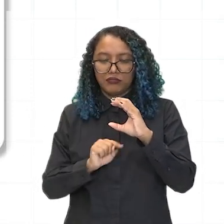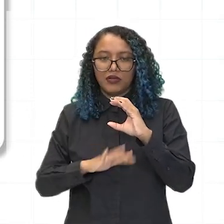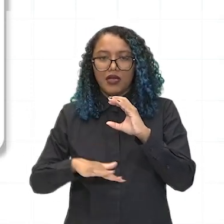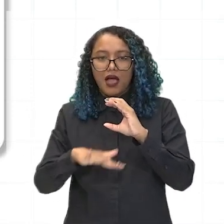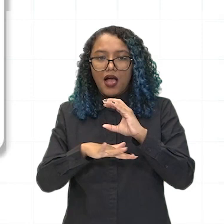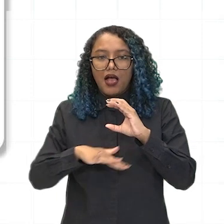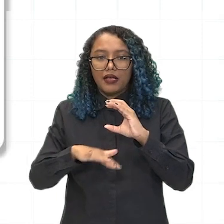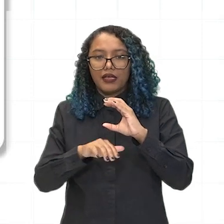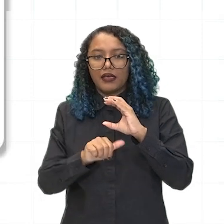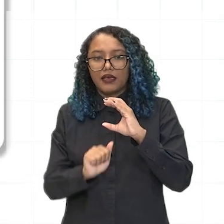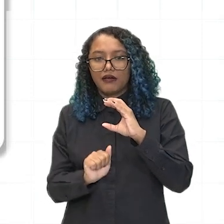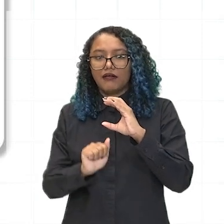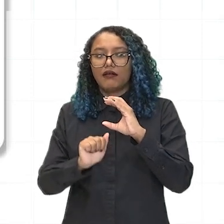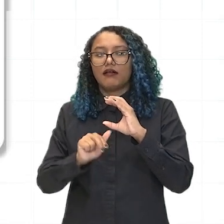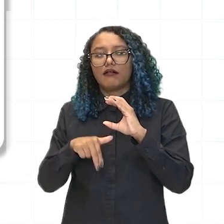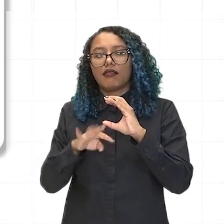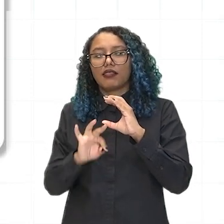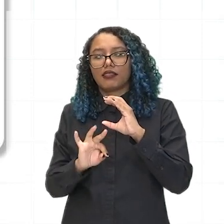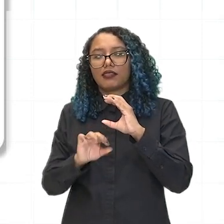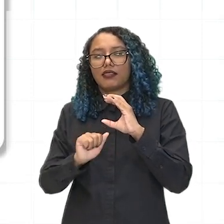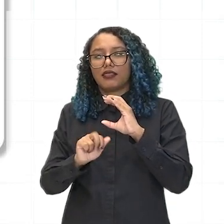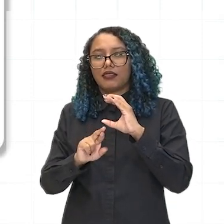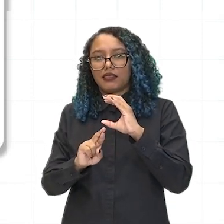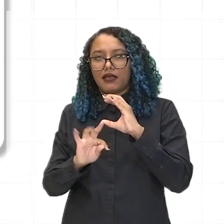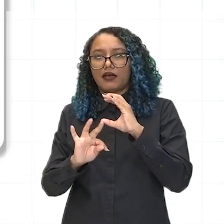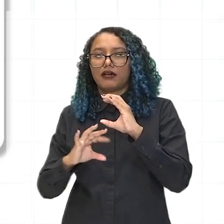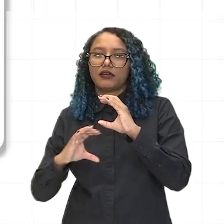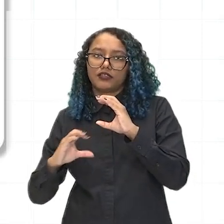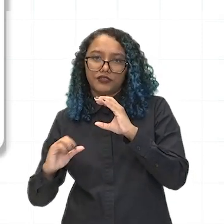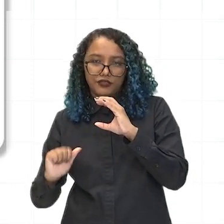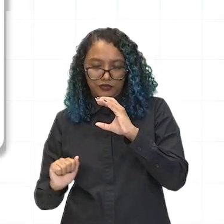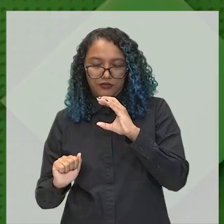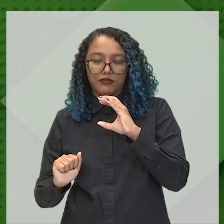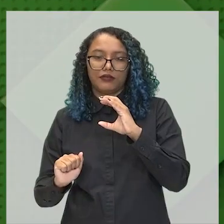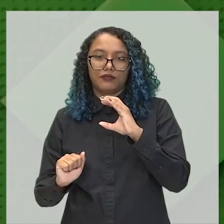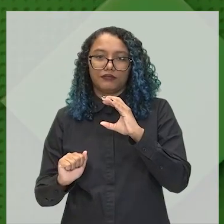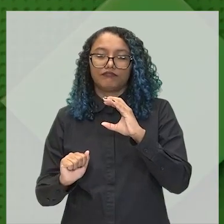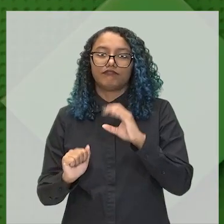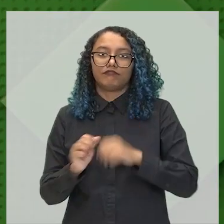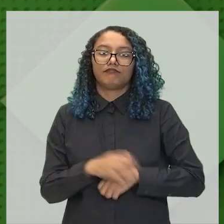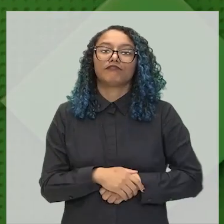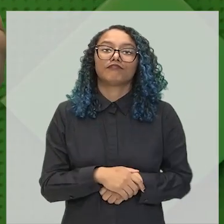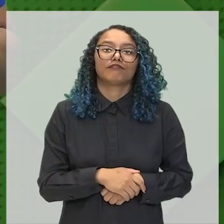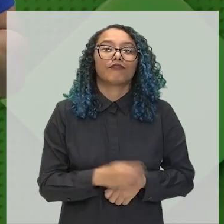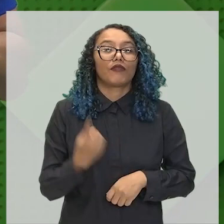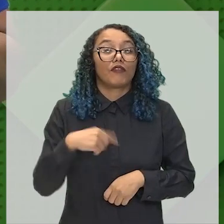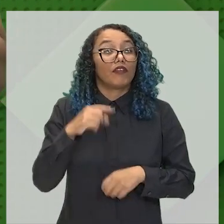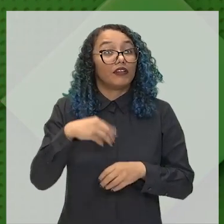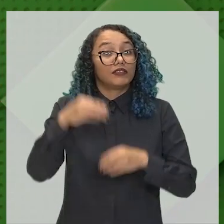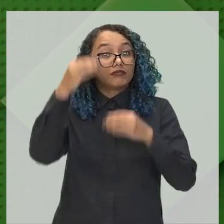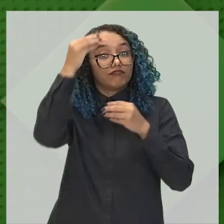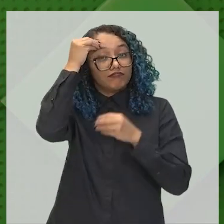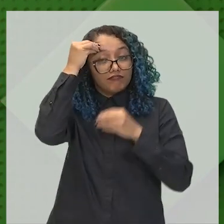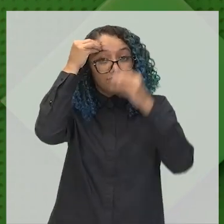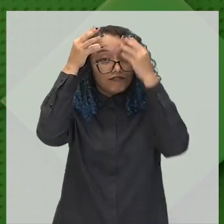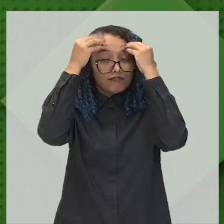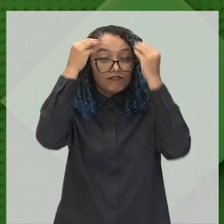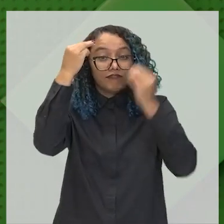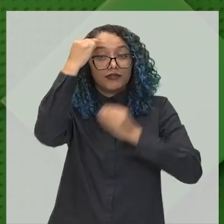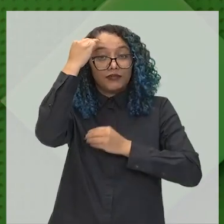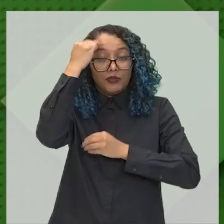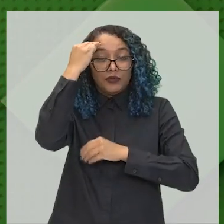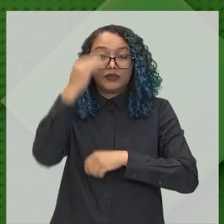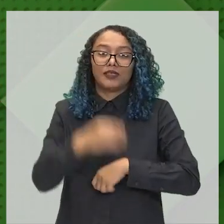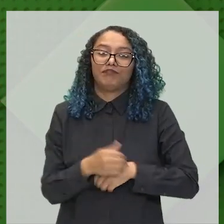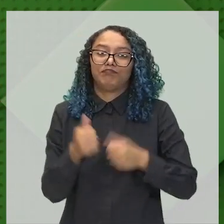ou Glacial Antártico, ok? Então, fiquem aí com essa representação na sua mente para que